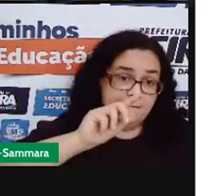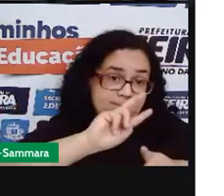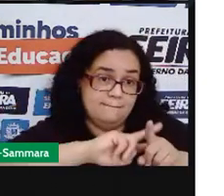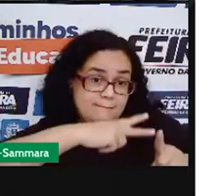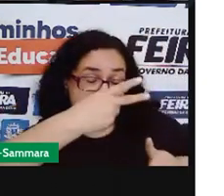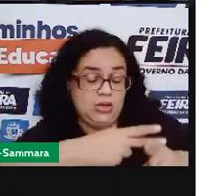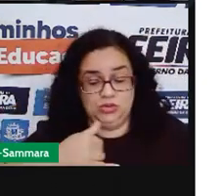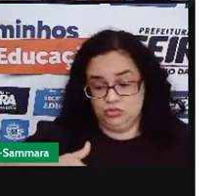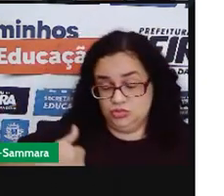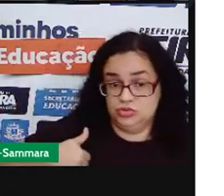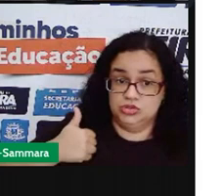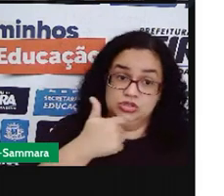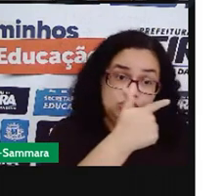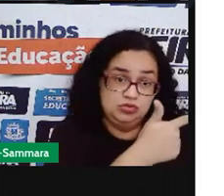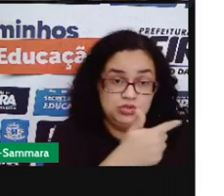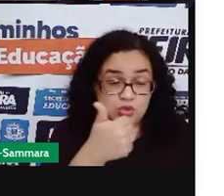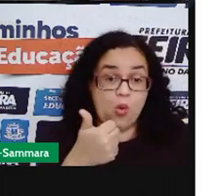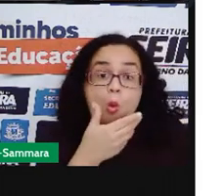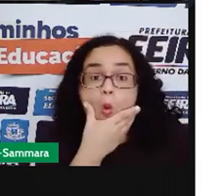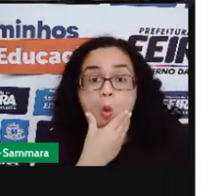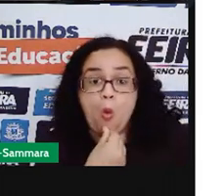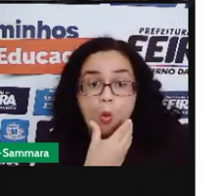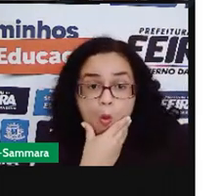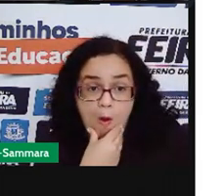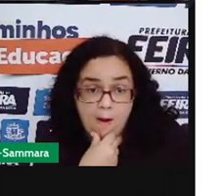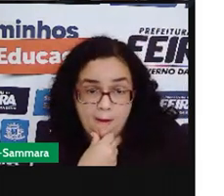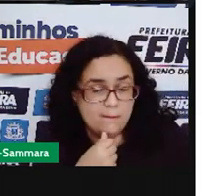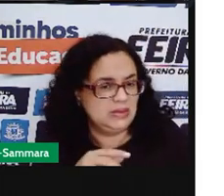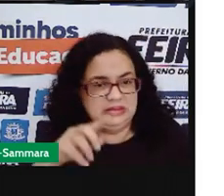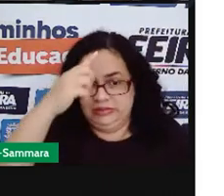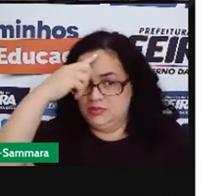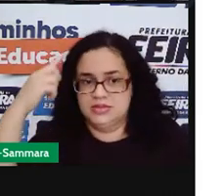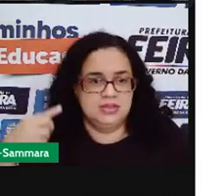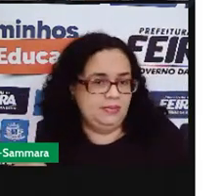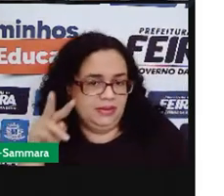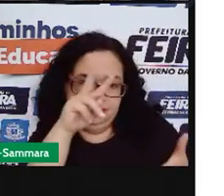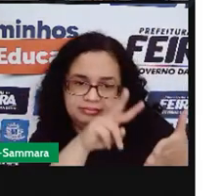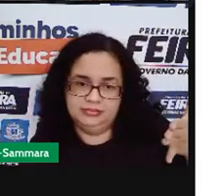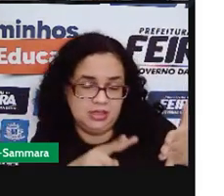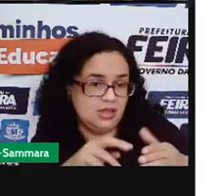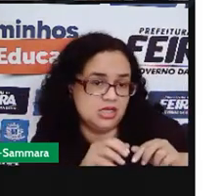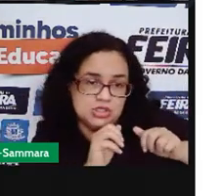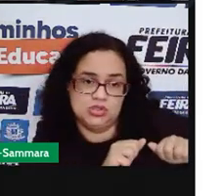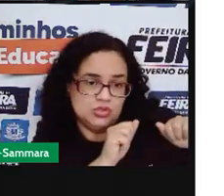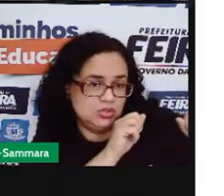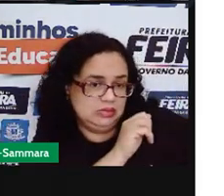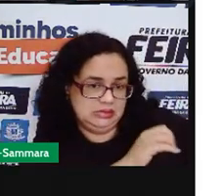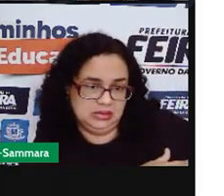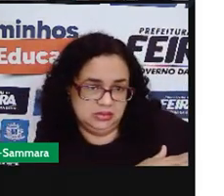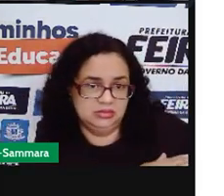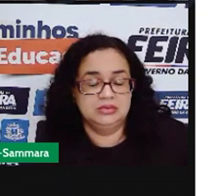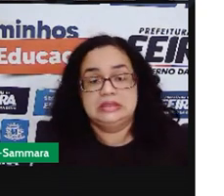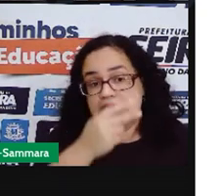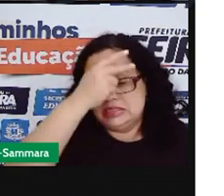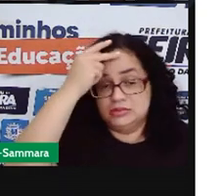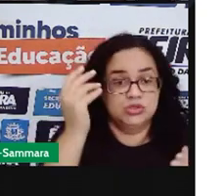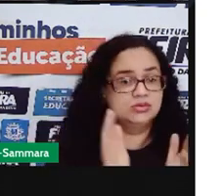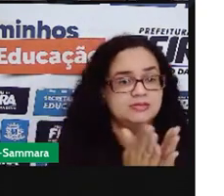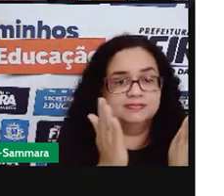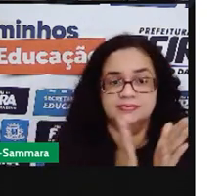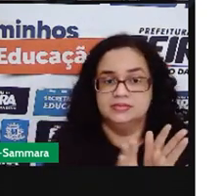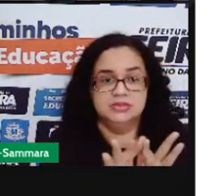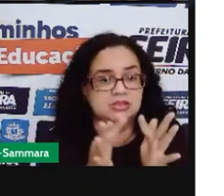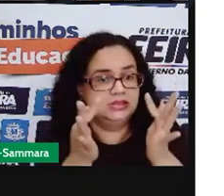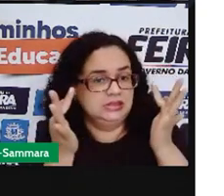21 anos, excluindo os analfabetos, soldados rasos e os mendigos.